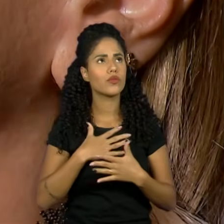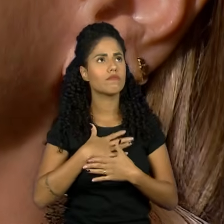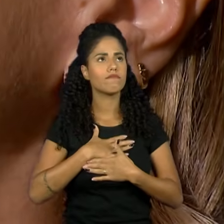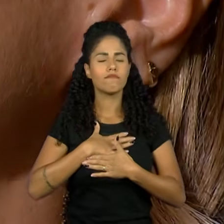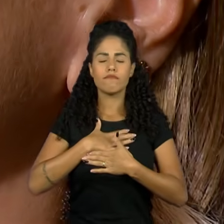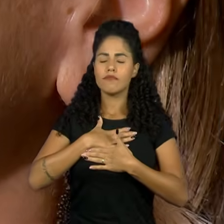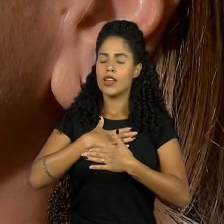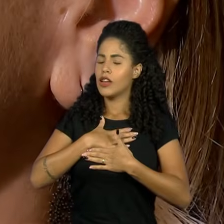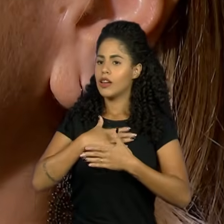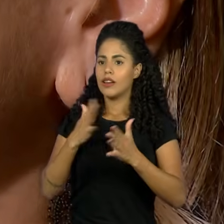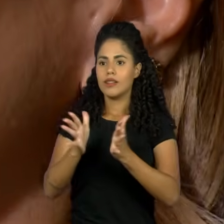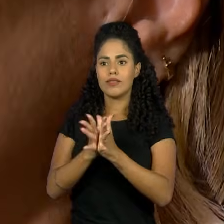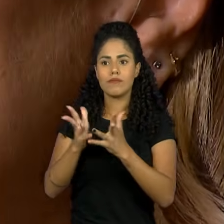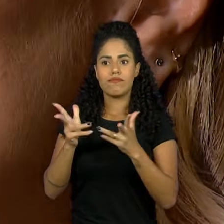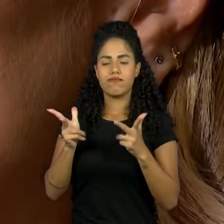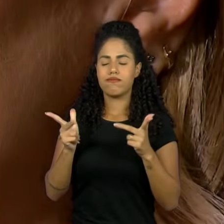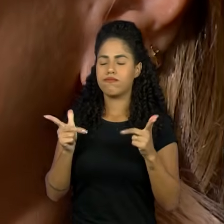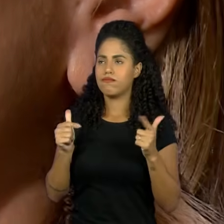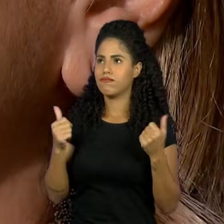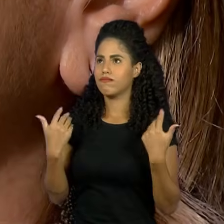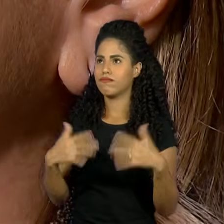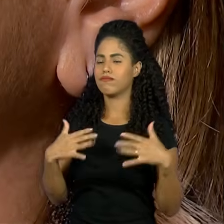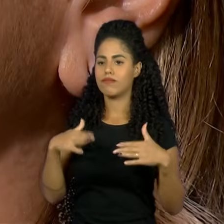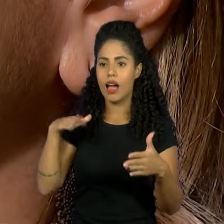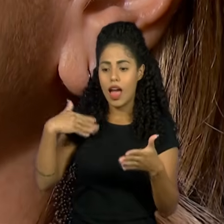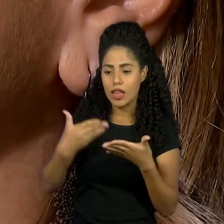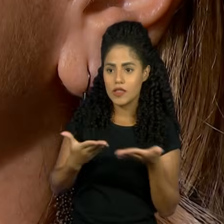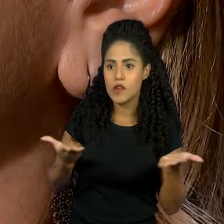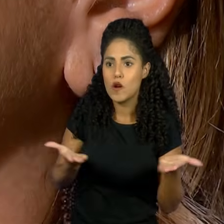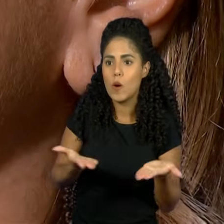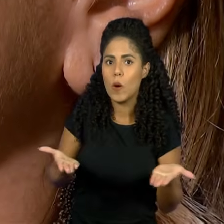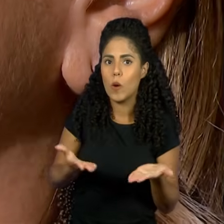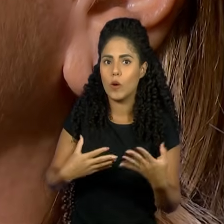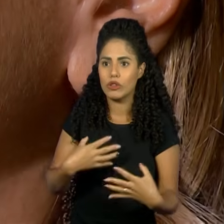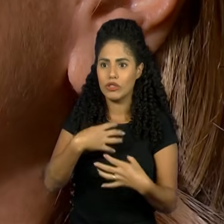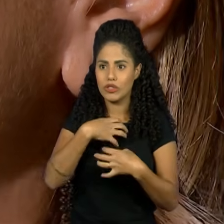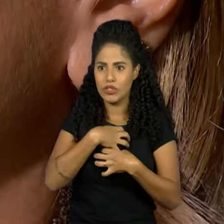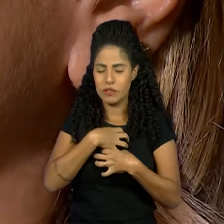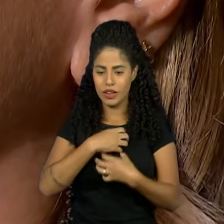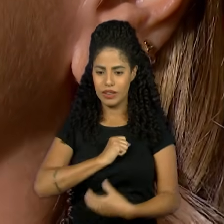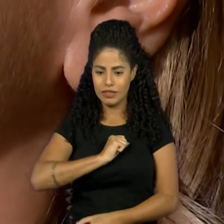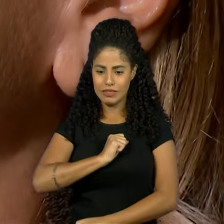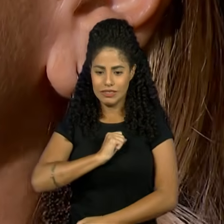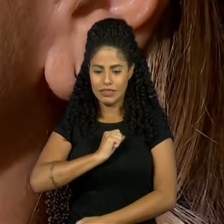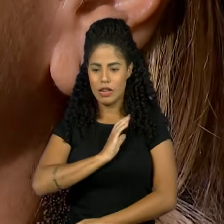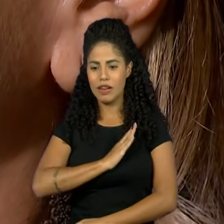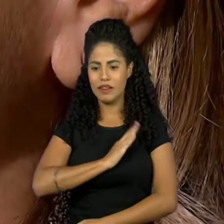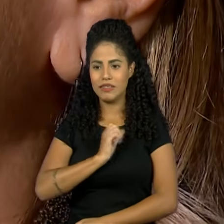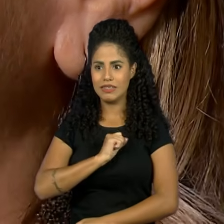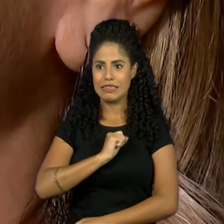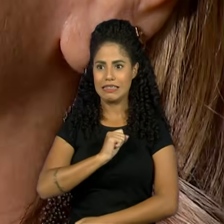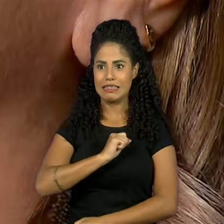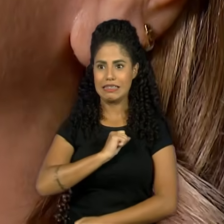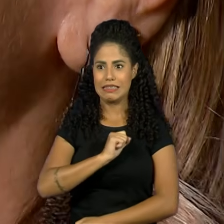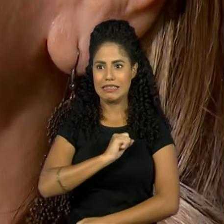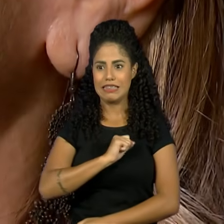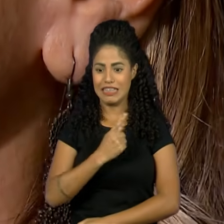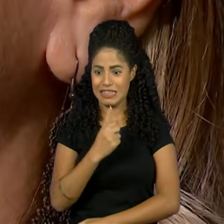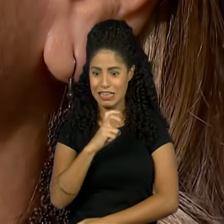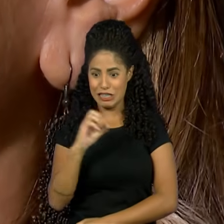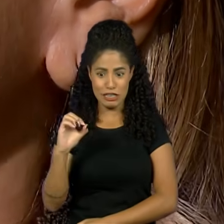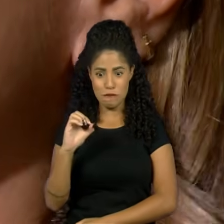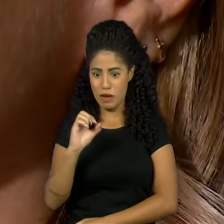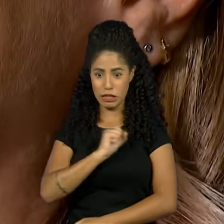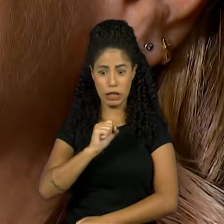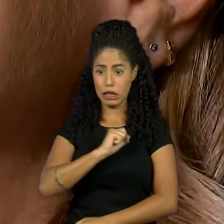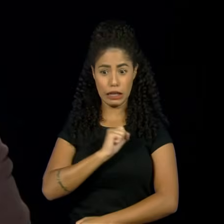episódio tão incrível Sei. que até o relógio que apita, se eu estou com arritmia, ele ficava apitando, você está com 150 de frequência cardíaca,